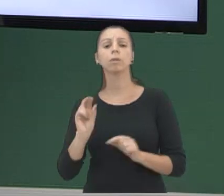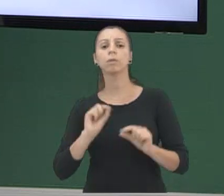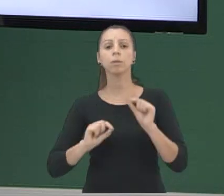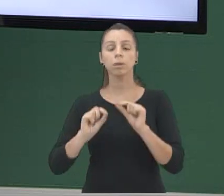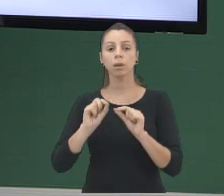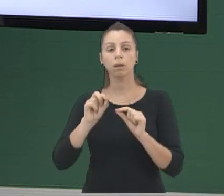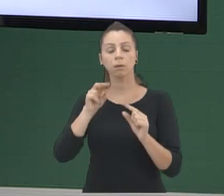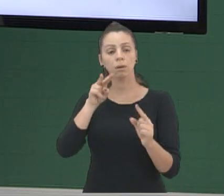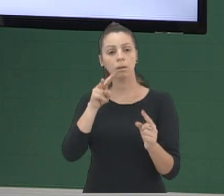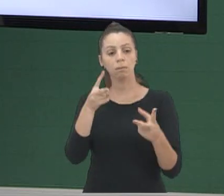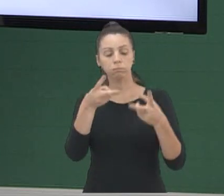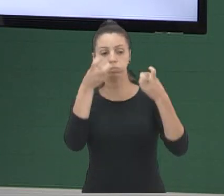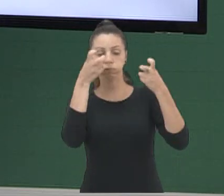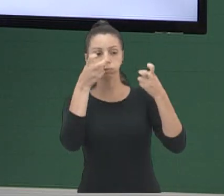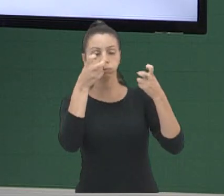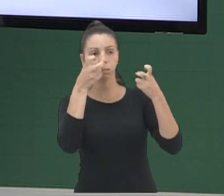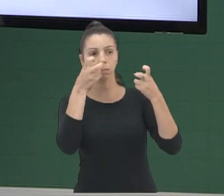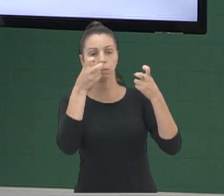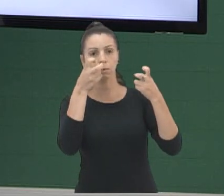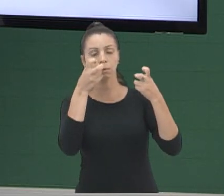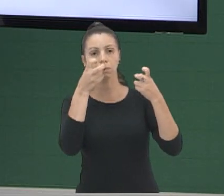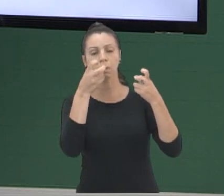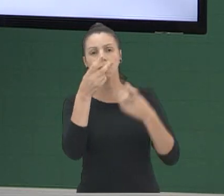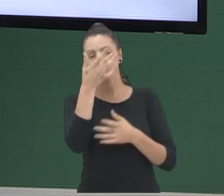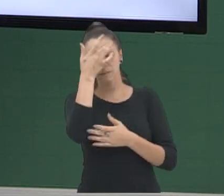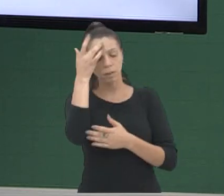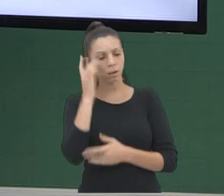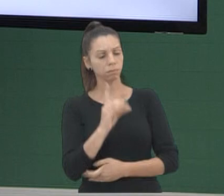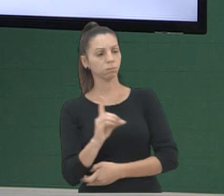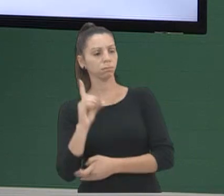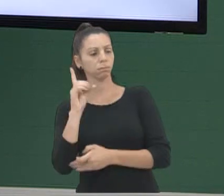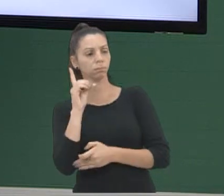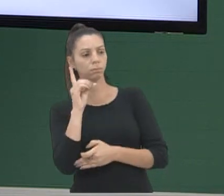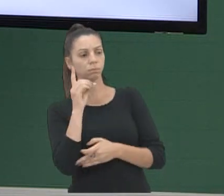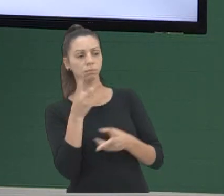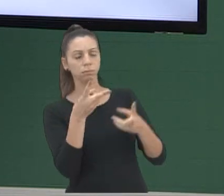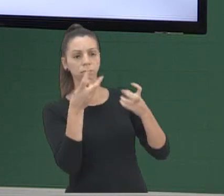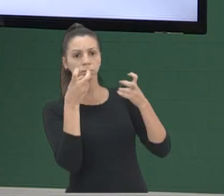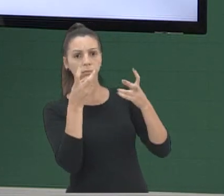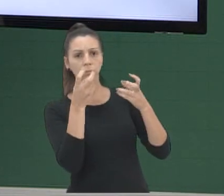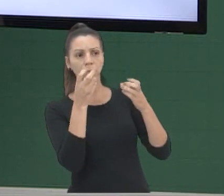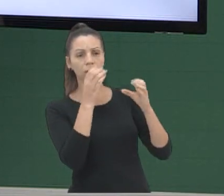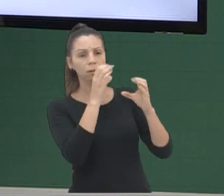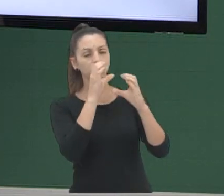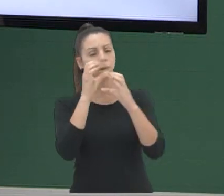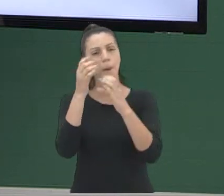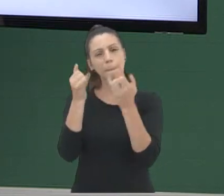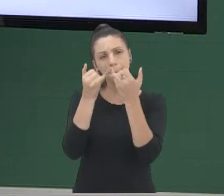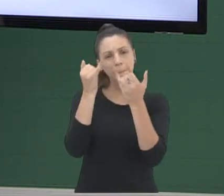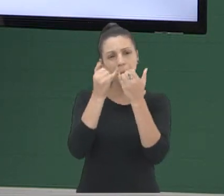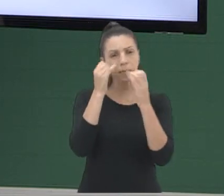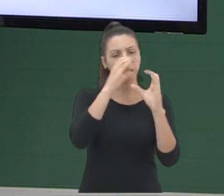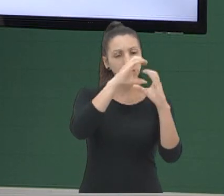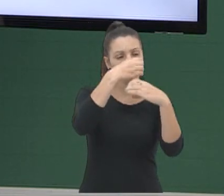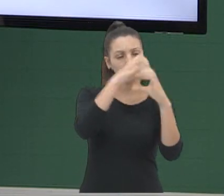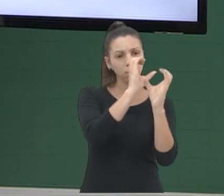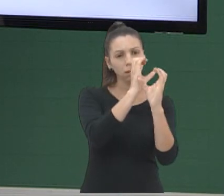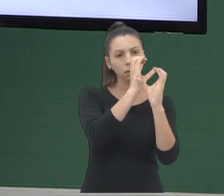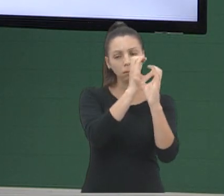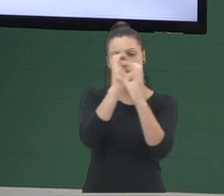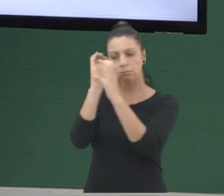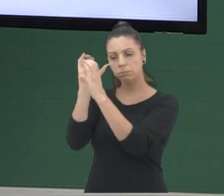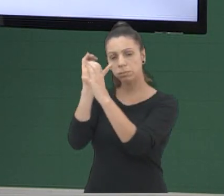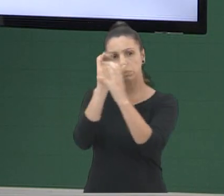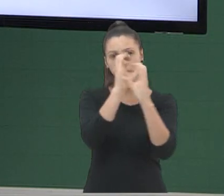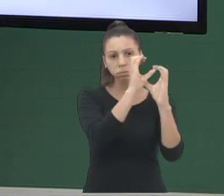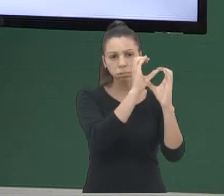uma câmera distante. Então ele só vai focar e observar e vai expor em